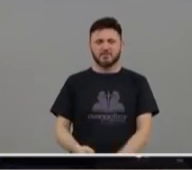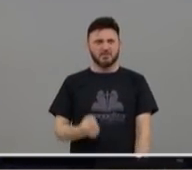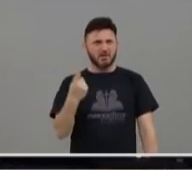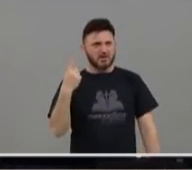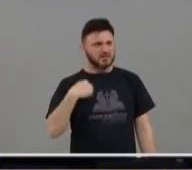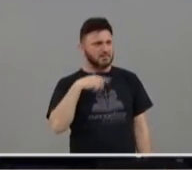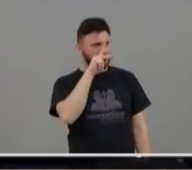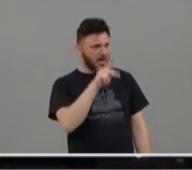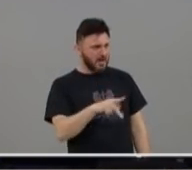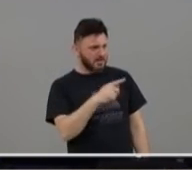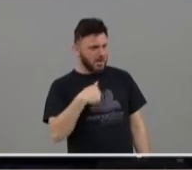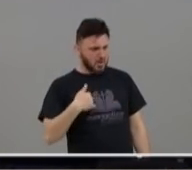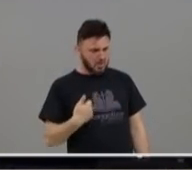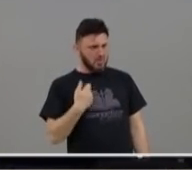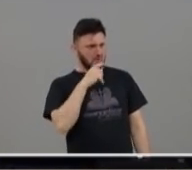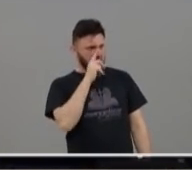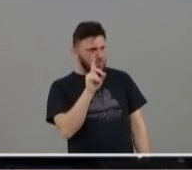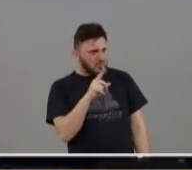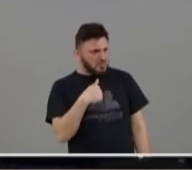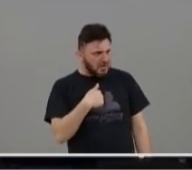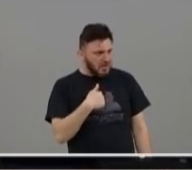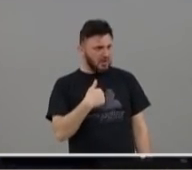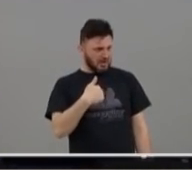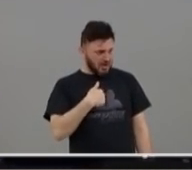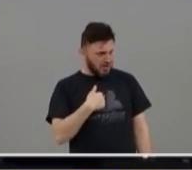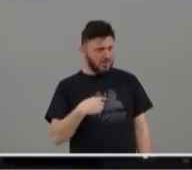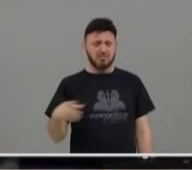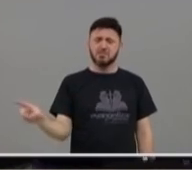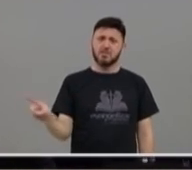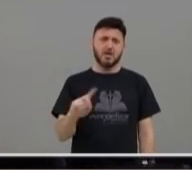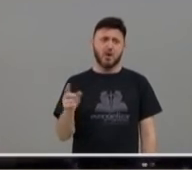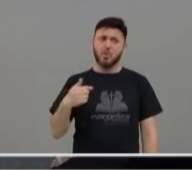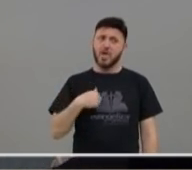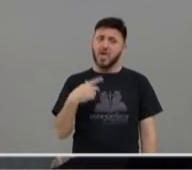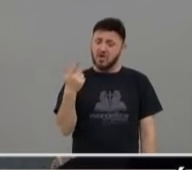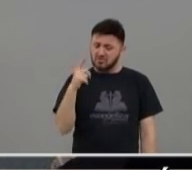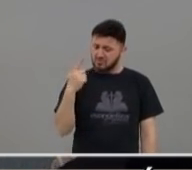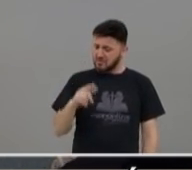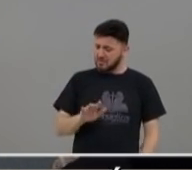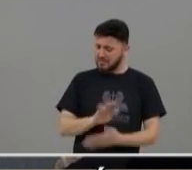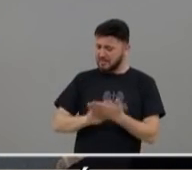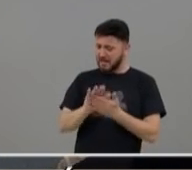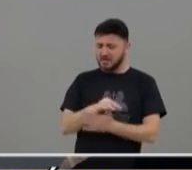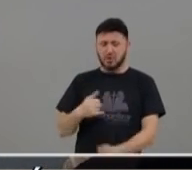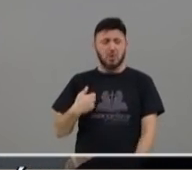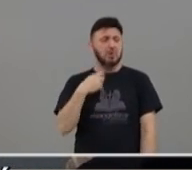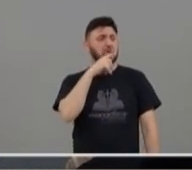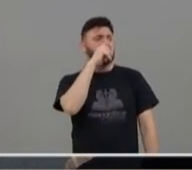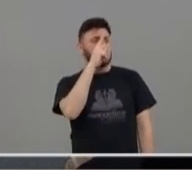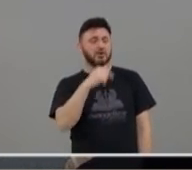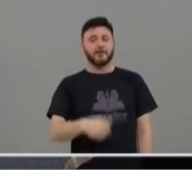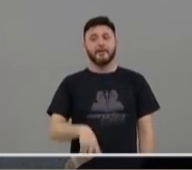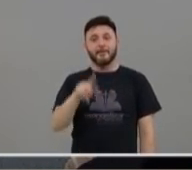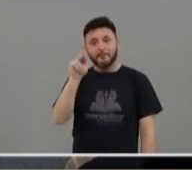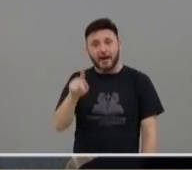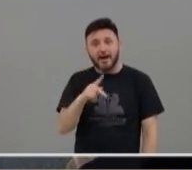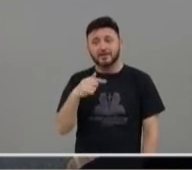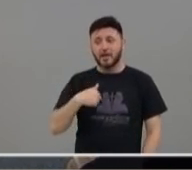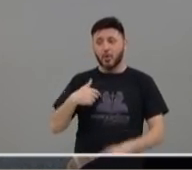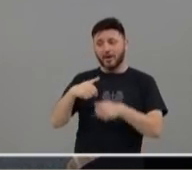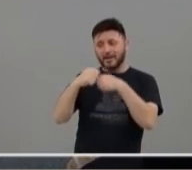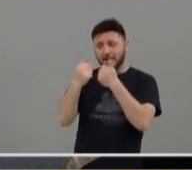orgulhoso. Não. Nossa, eu? Não, eu não tenho nada disso. Eu sou uma pessoa... Padre, eu rezo texto todo